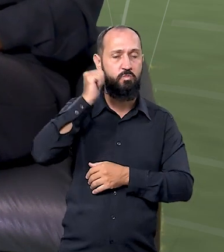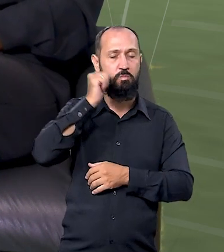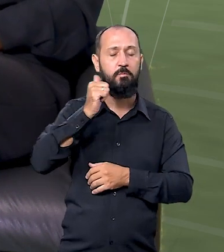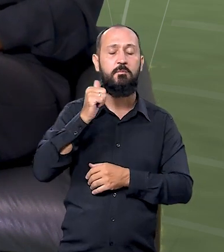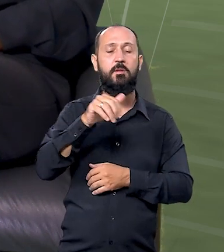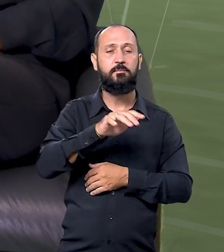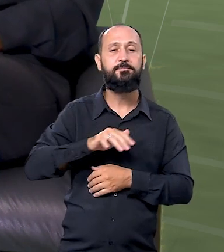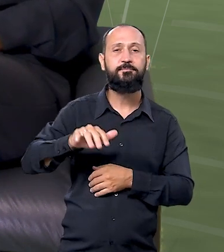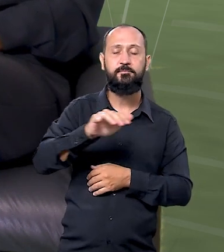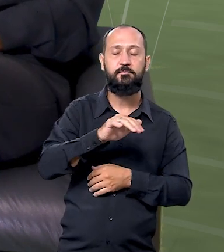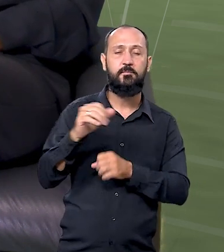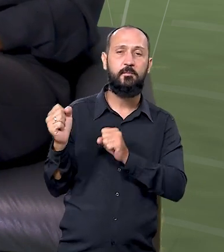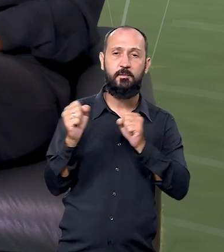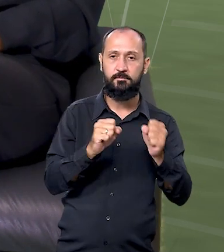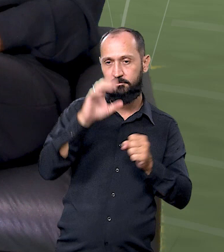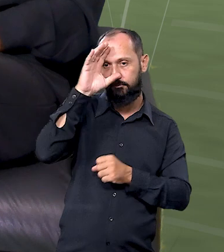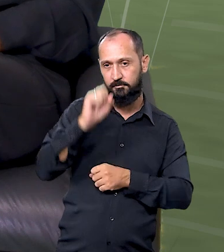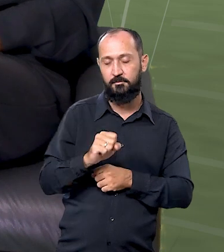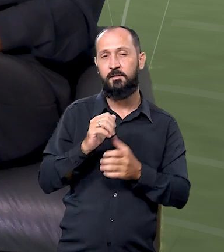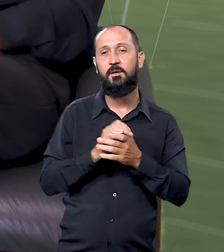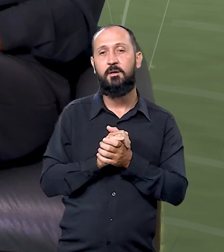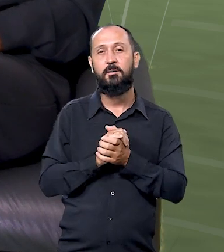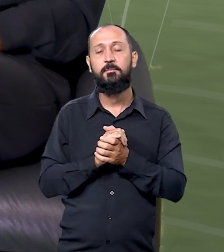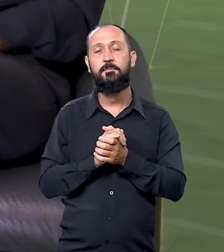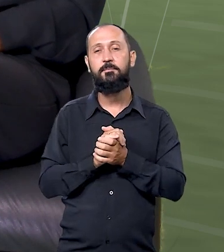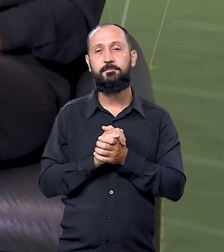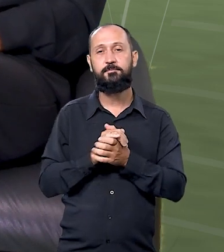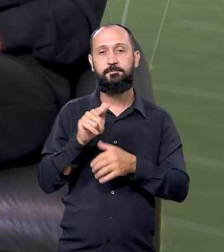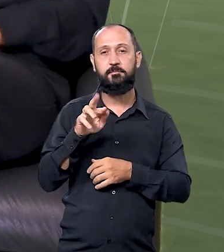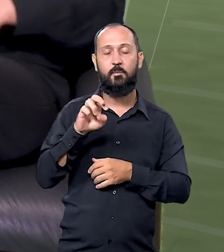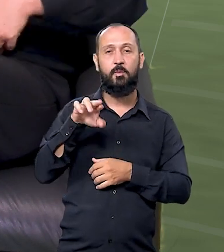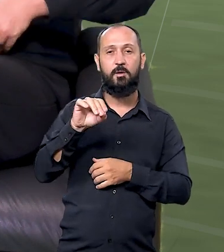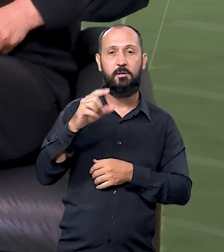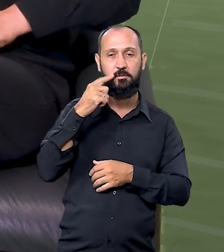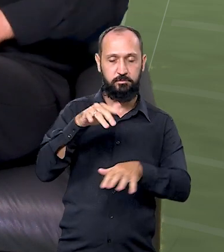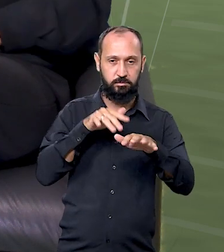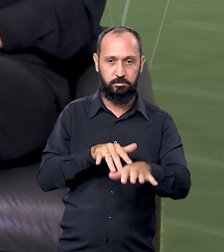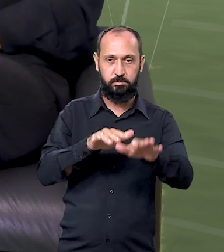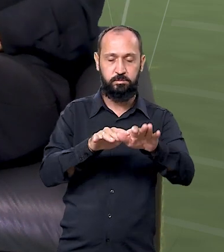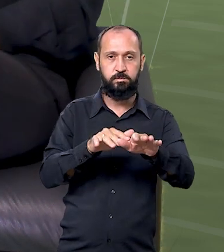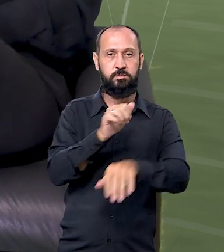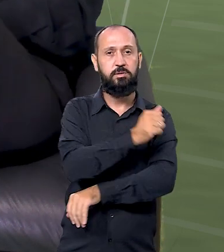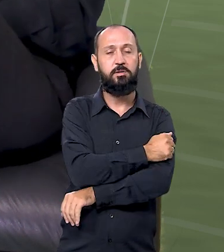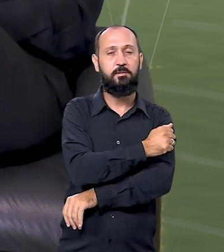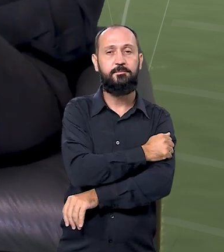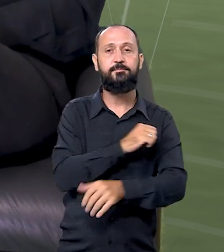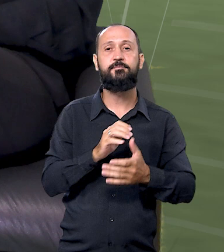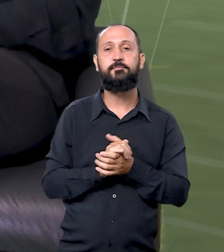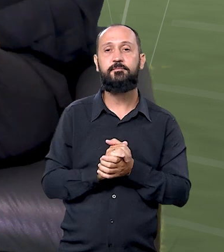primeiras mulheres num espaço de poder e decisão ali, no Grêmio, né, no movimento